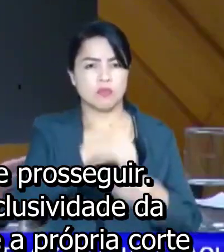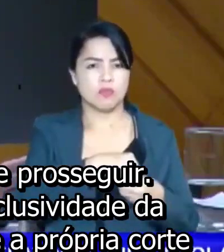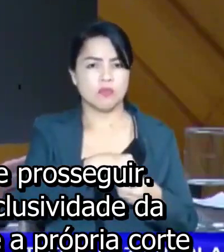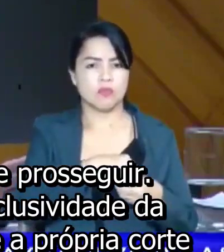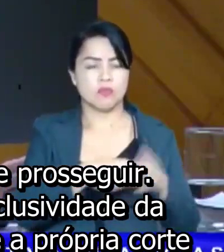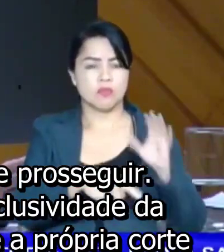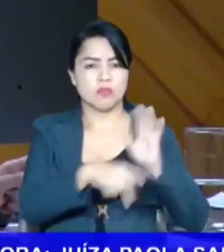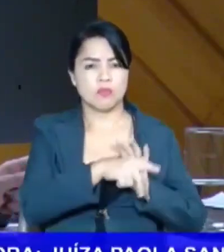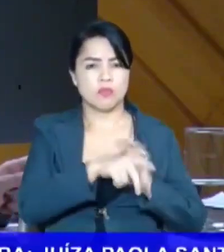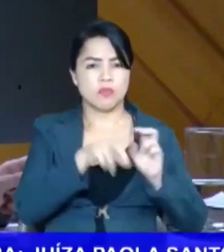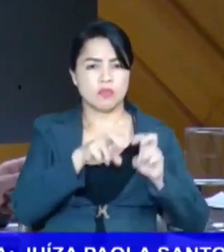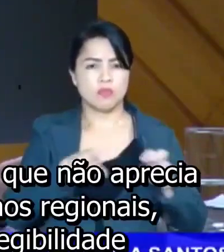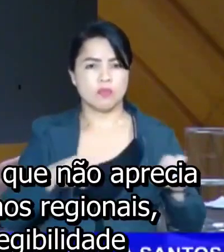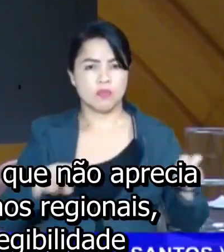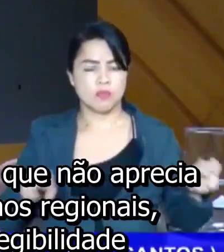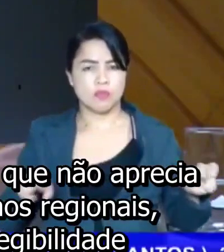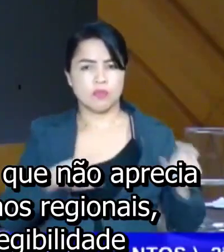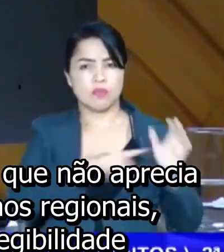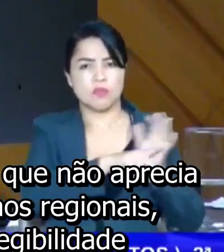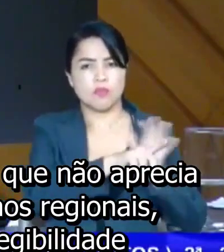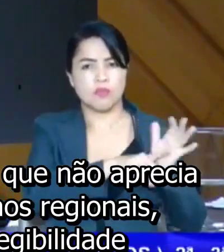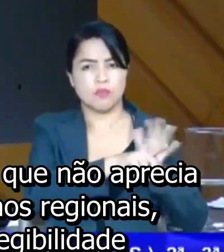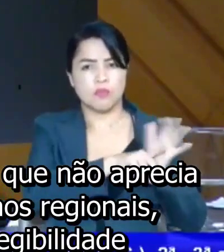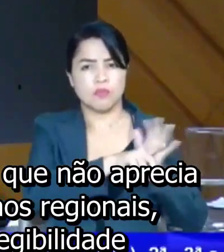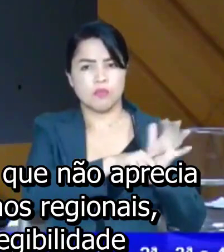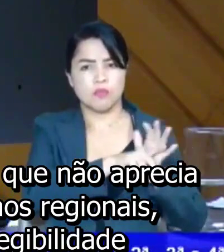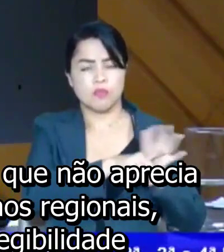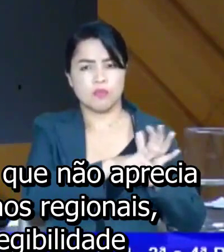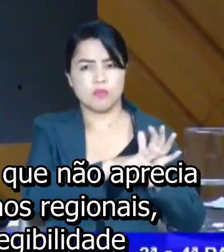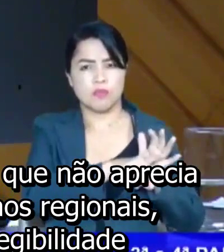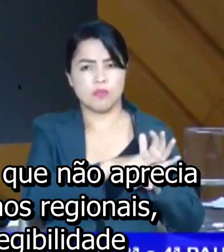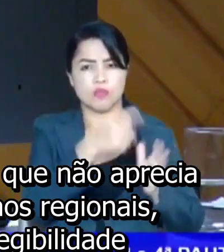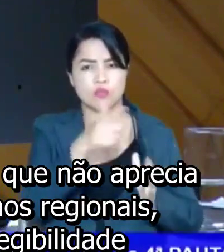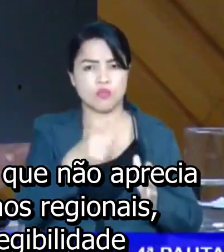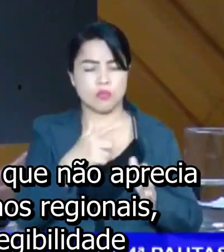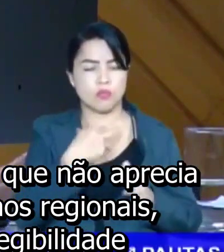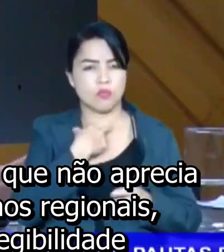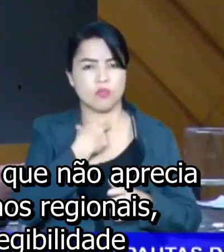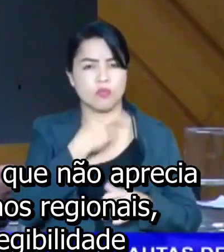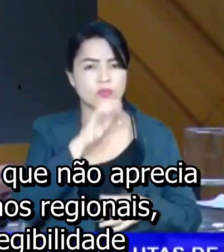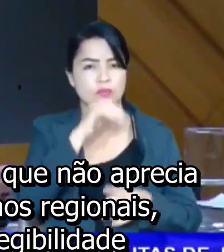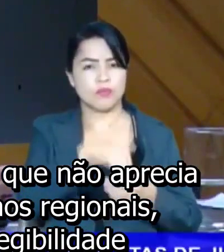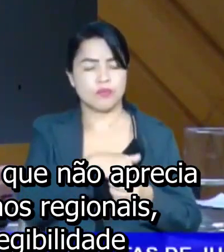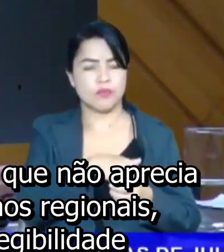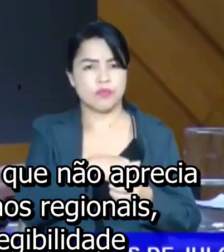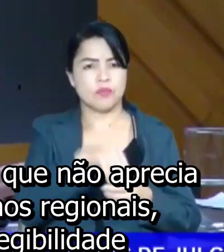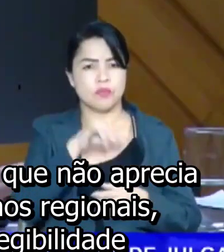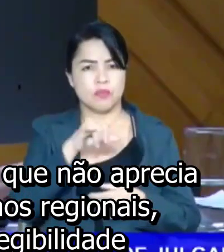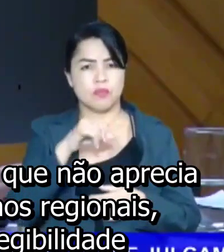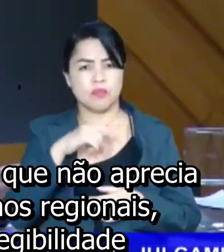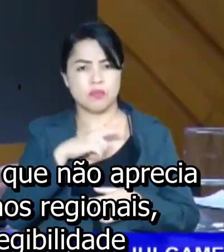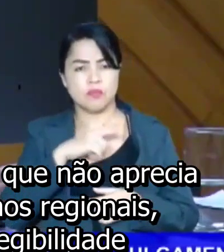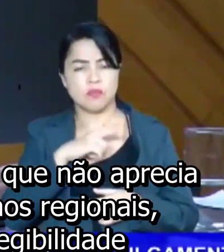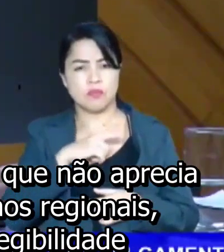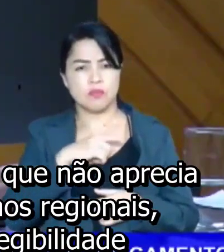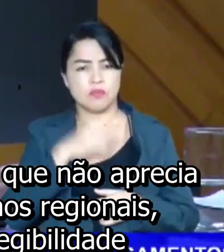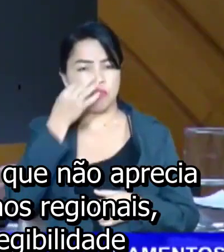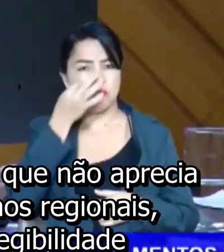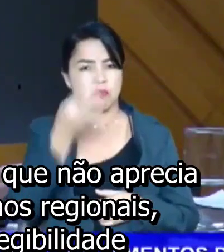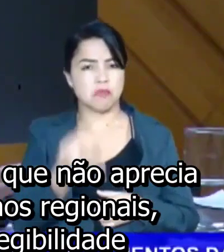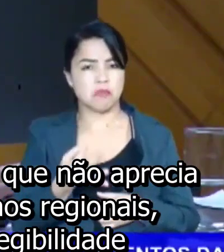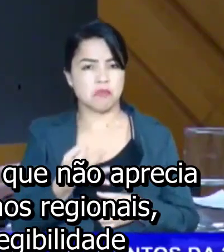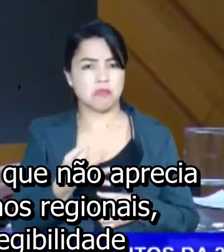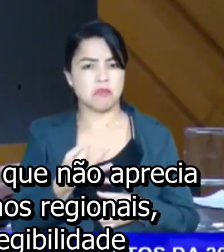microfone. própria Corte analisa o mérito da causa de inelegibilidade. Nos casos em que não aprecia a questão fática e